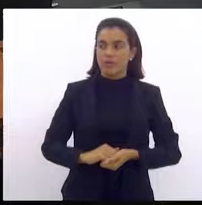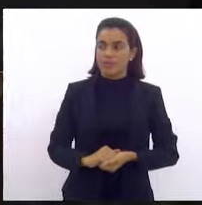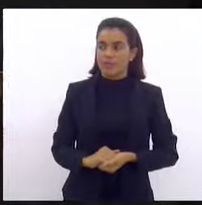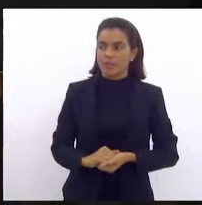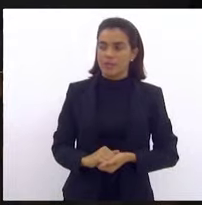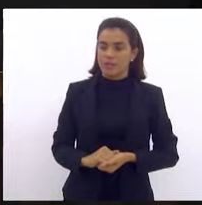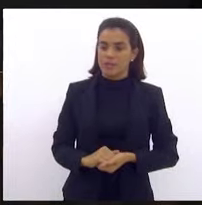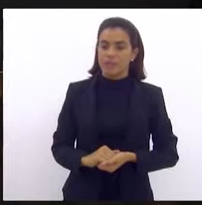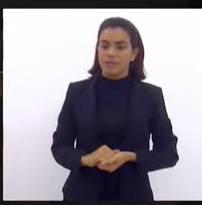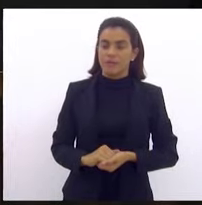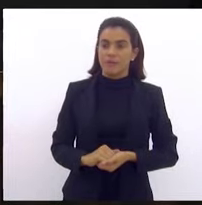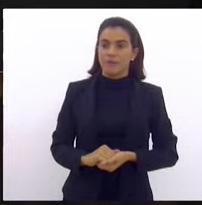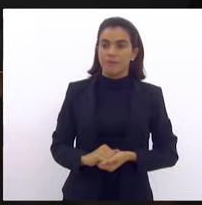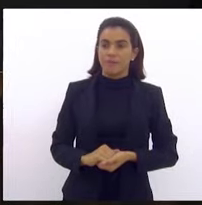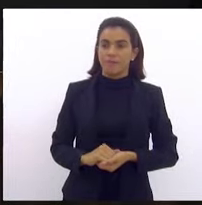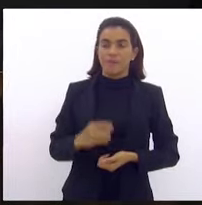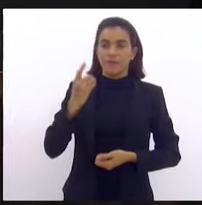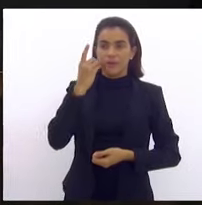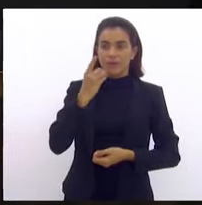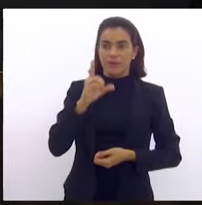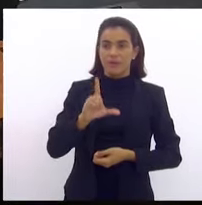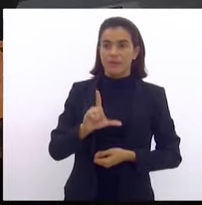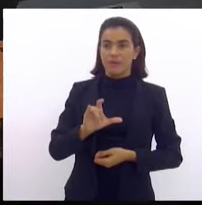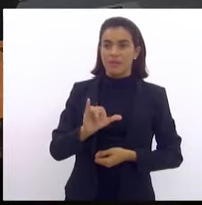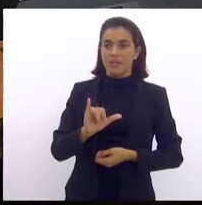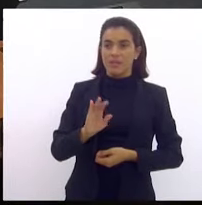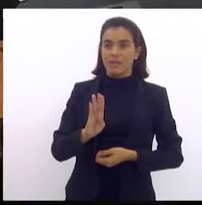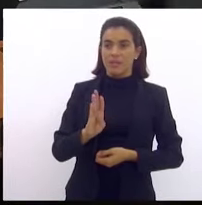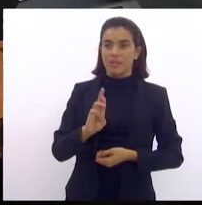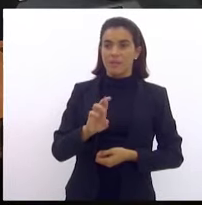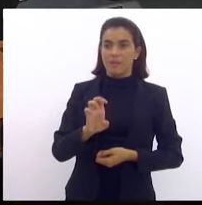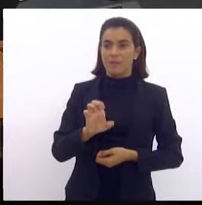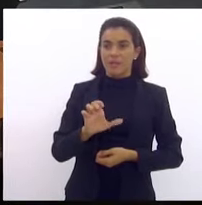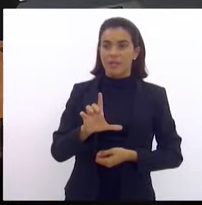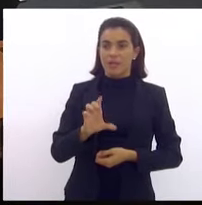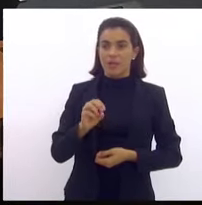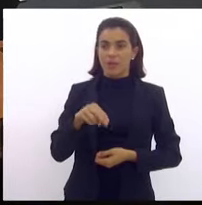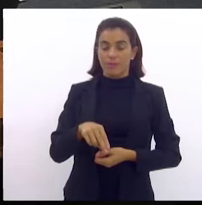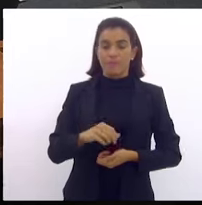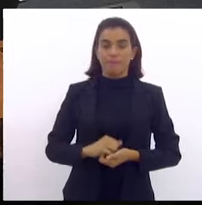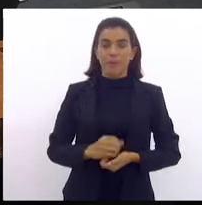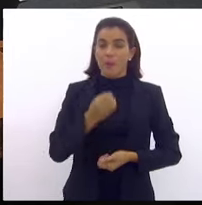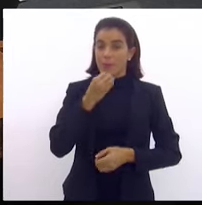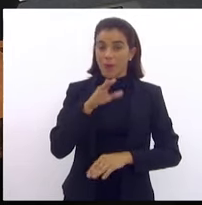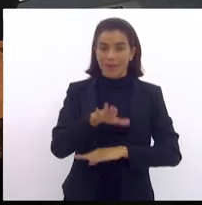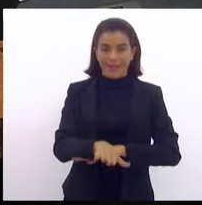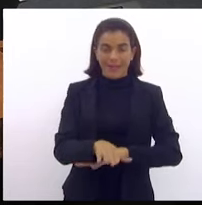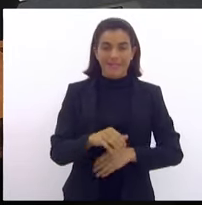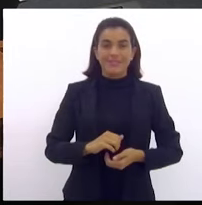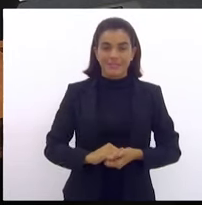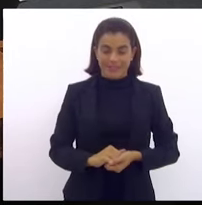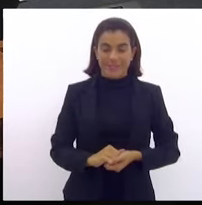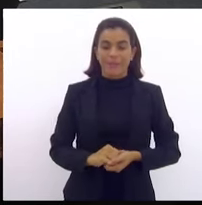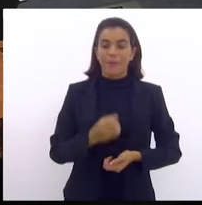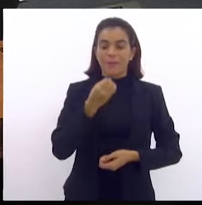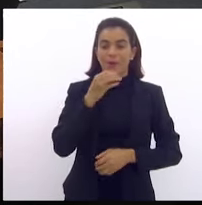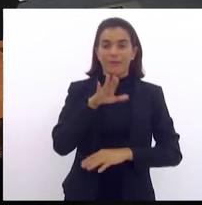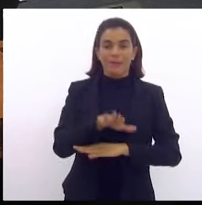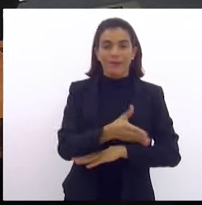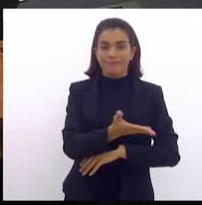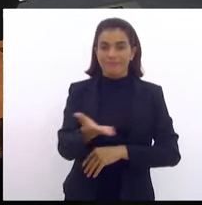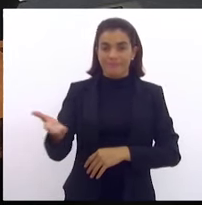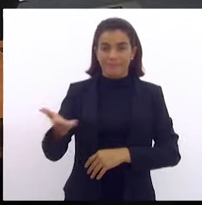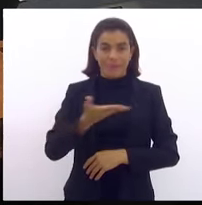Deputado Librelon, por gentileza. Senhor presidente, primeiramente, boa tarde. Boa tarde aos meus